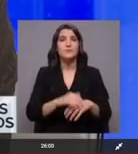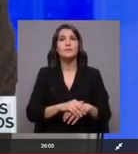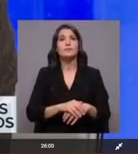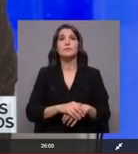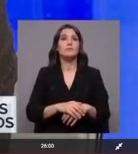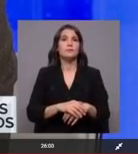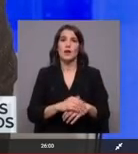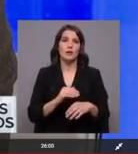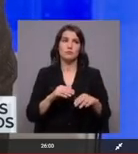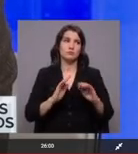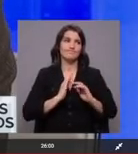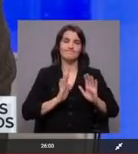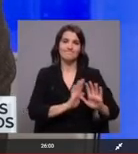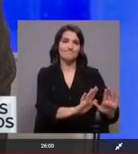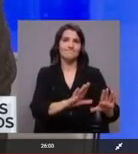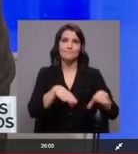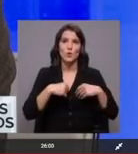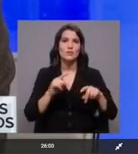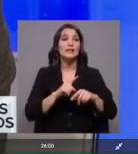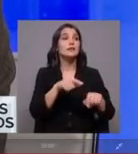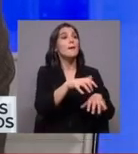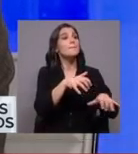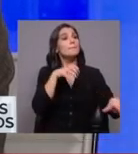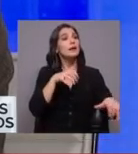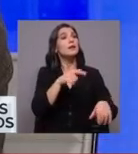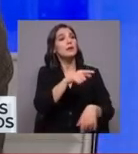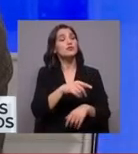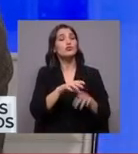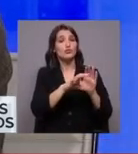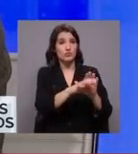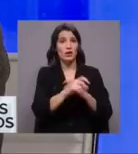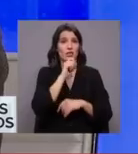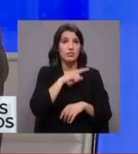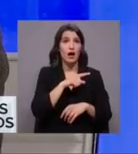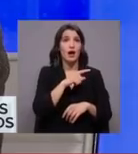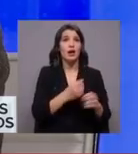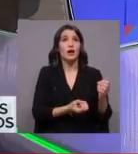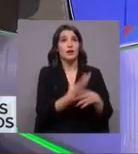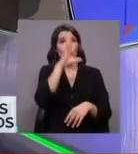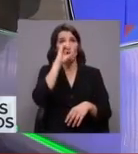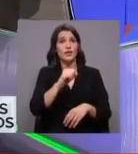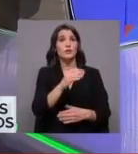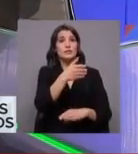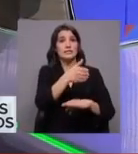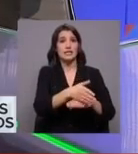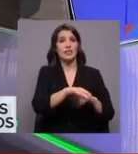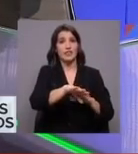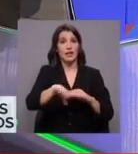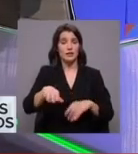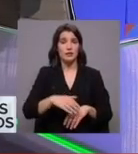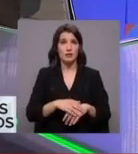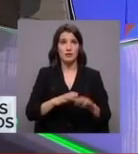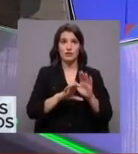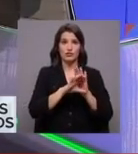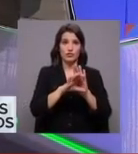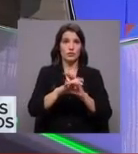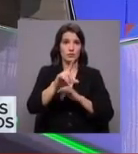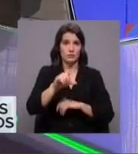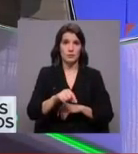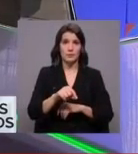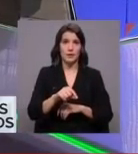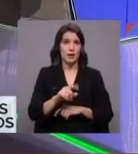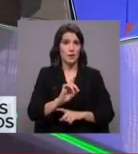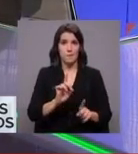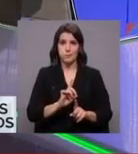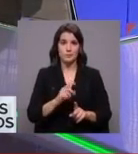e cá ao chega no Parlamento decidiu se realizaram a função do governo centro direto portanto chega também a será